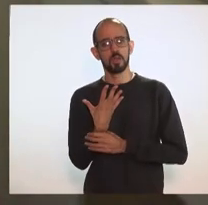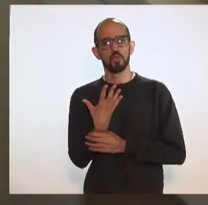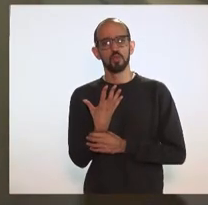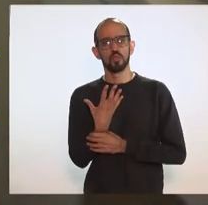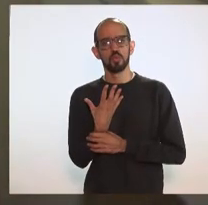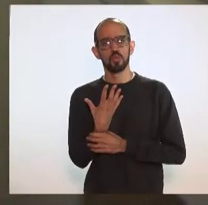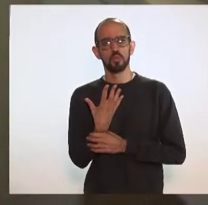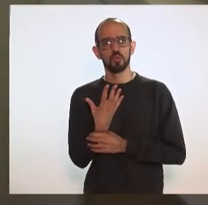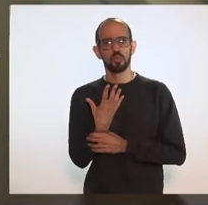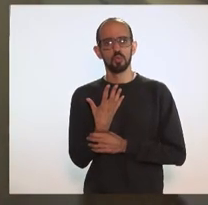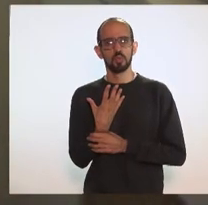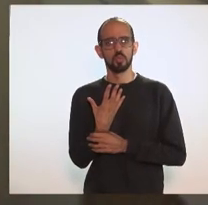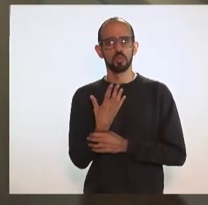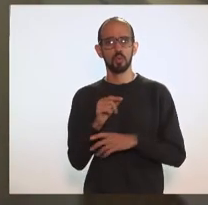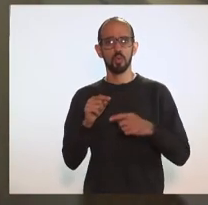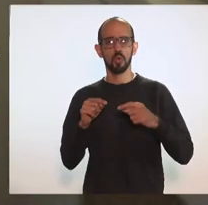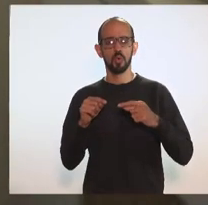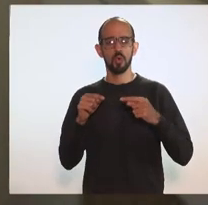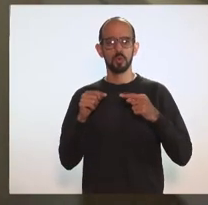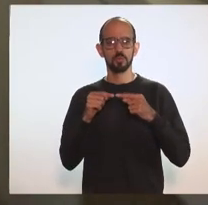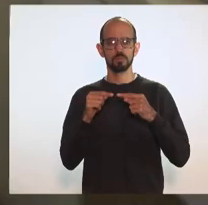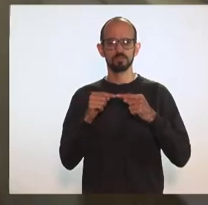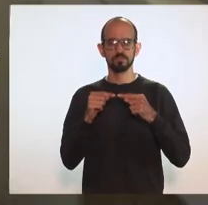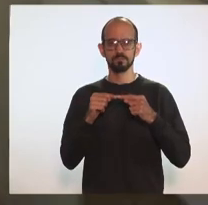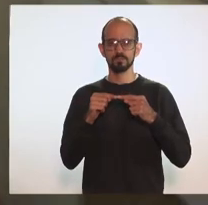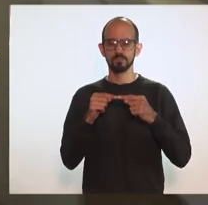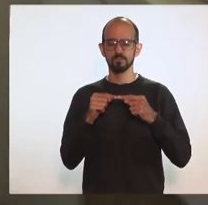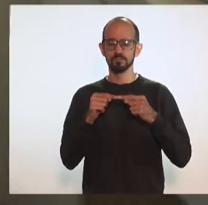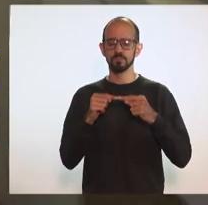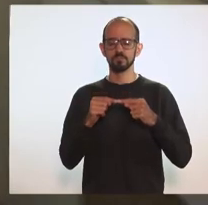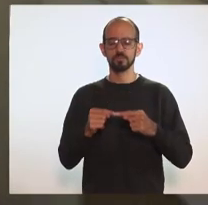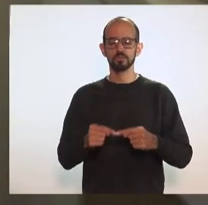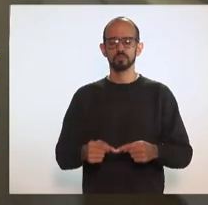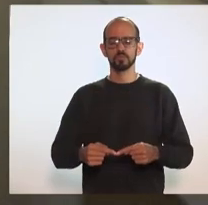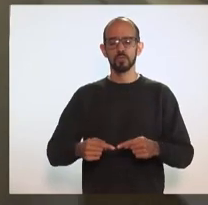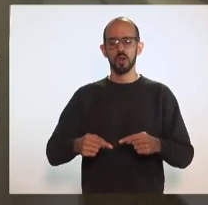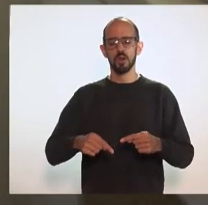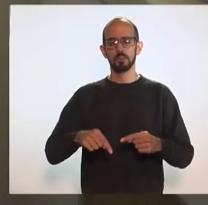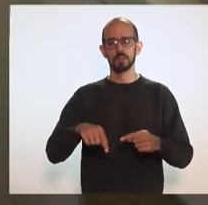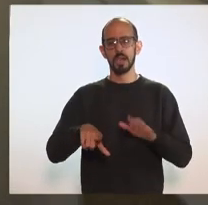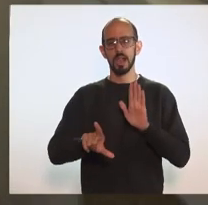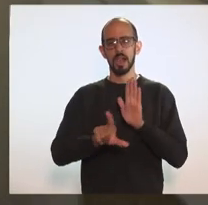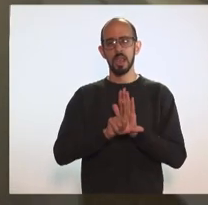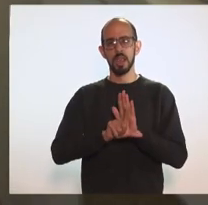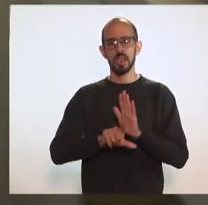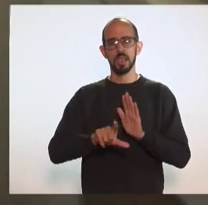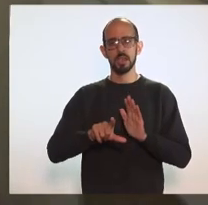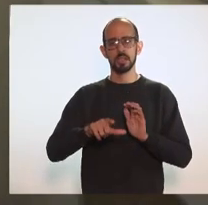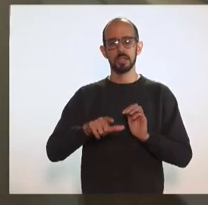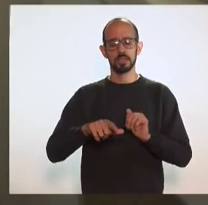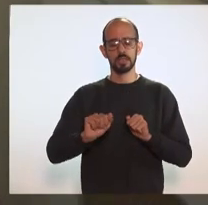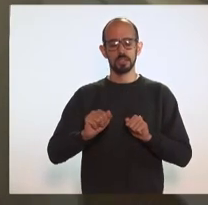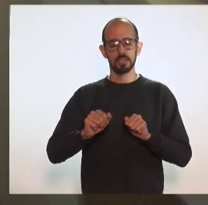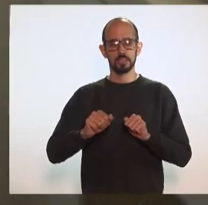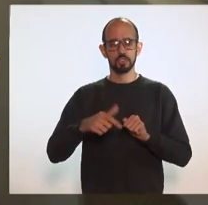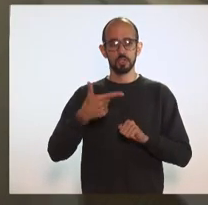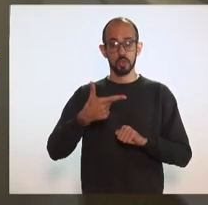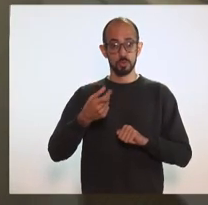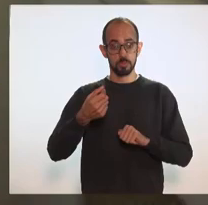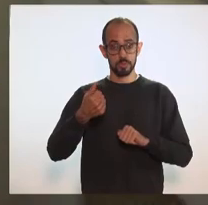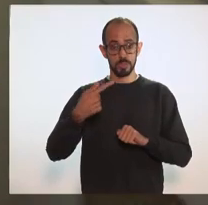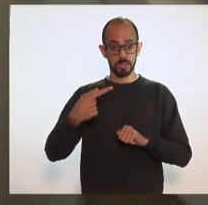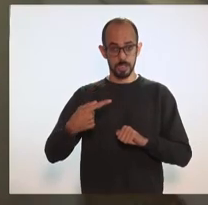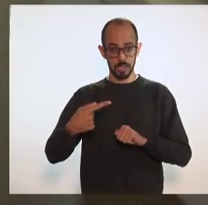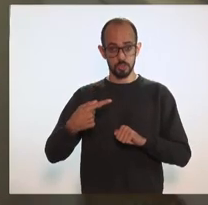por fulcro na lei complementar 167 de agosto 17 e da causa 12ª